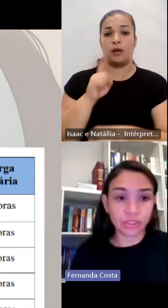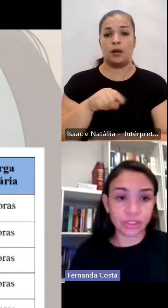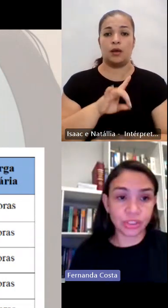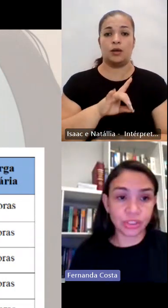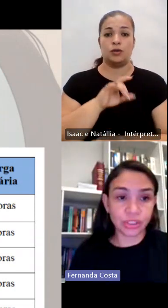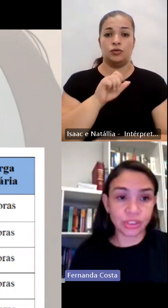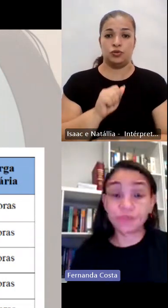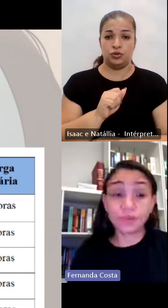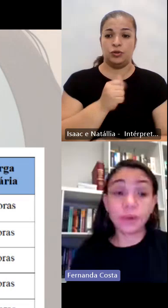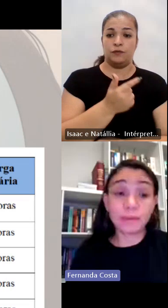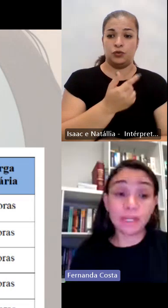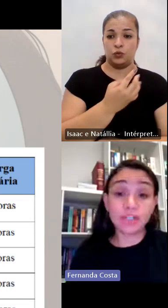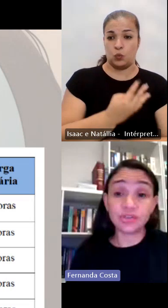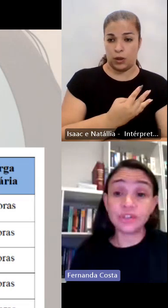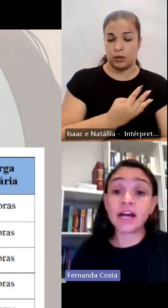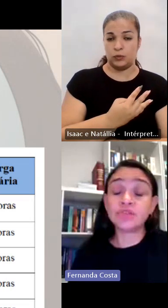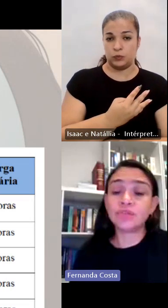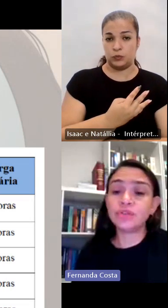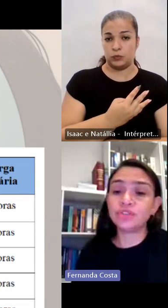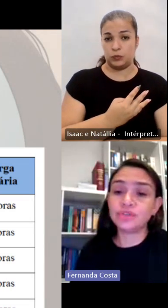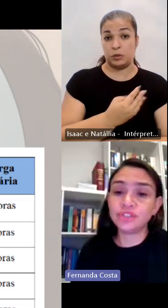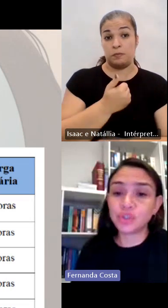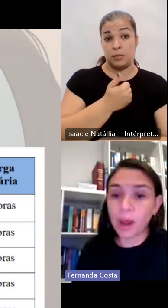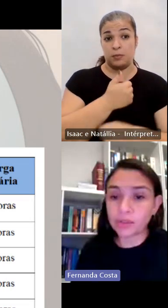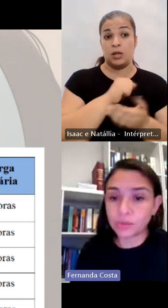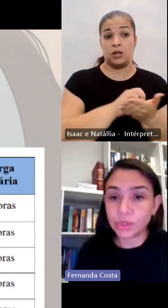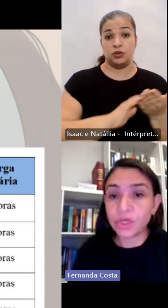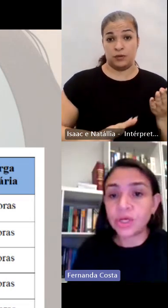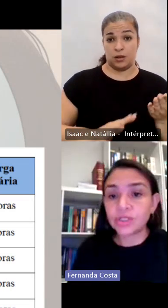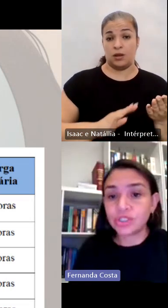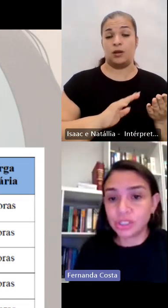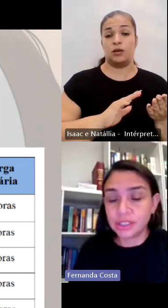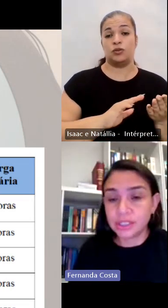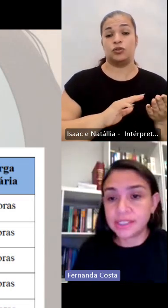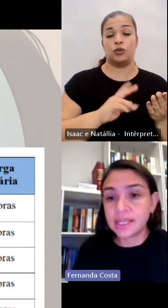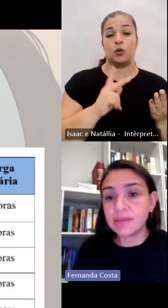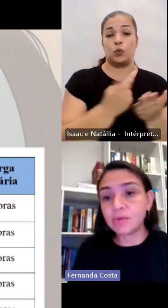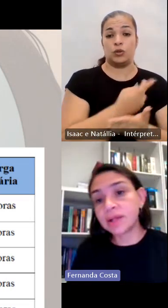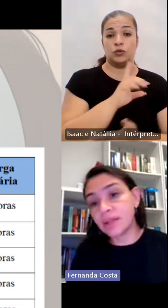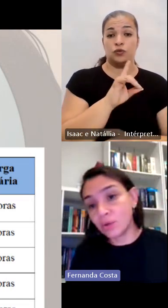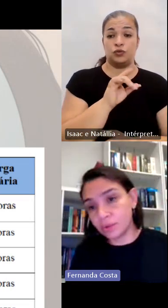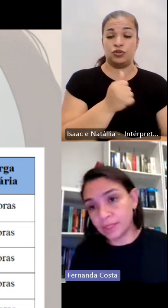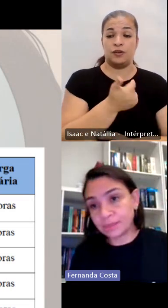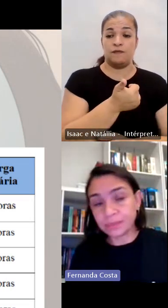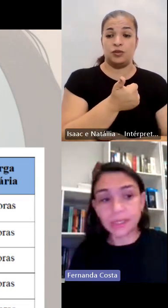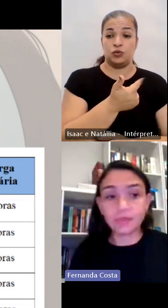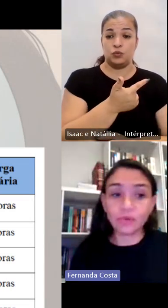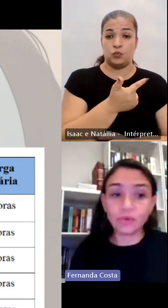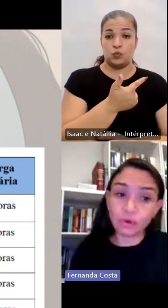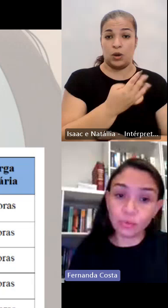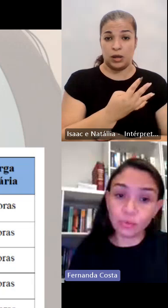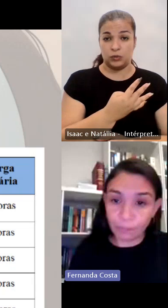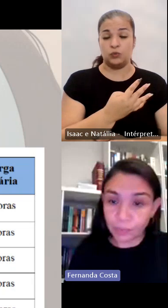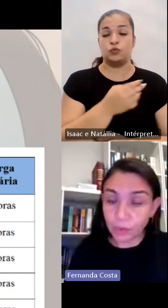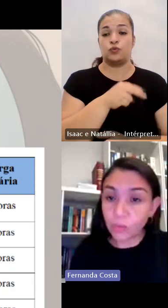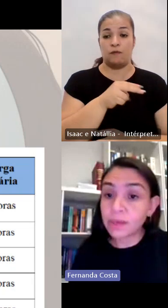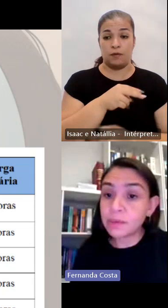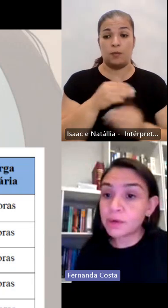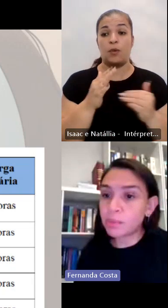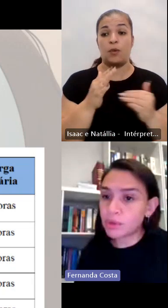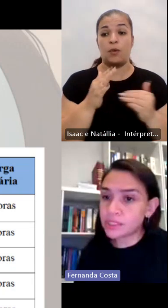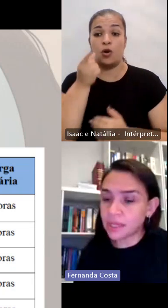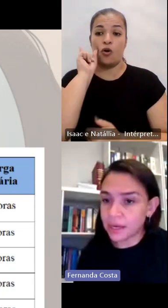24 de... A primeira atividade foi do dia 24 de dezembro até ontem, que foi o Fórum 1.